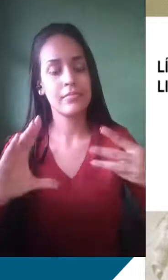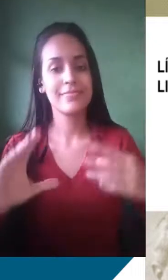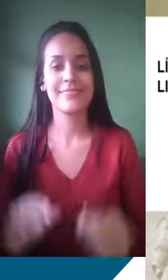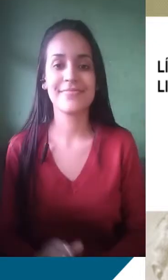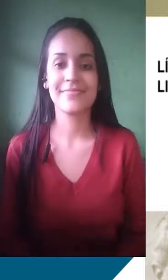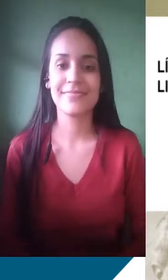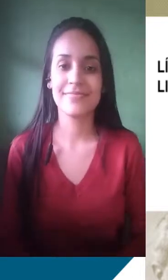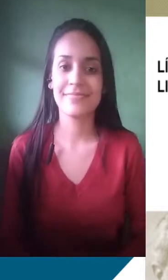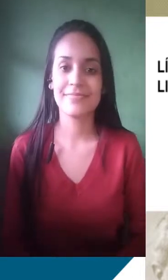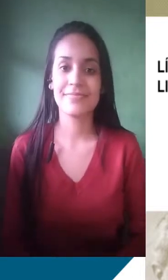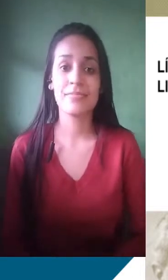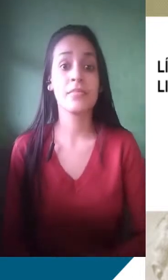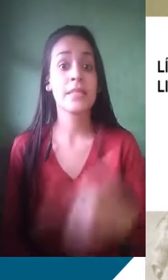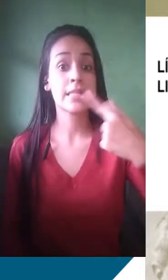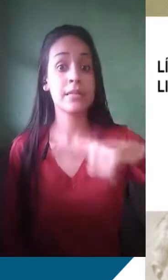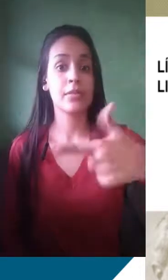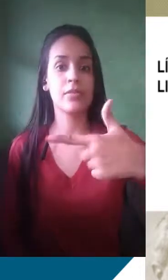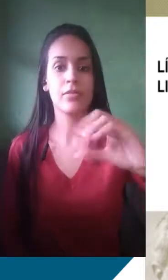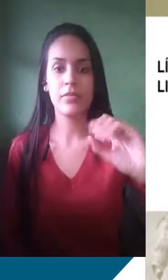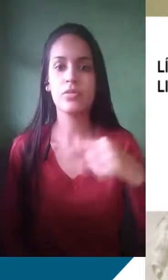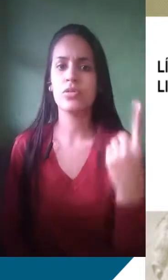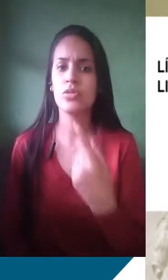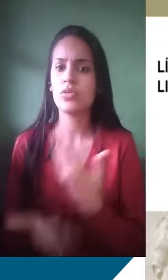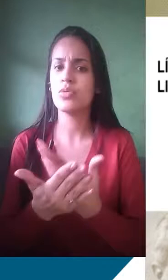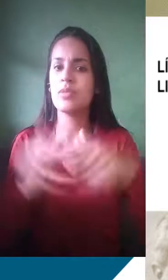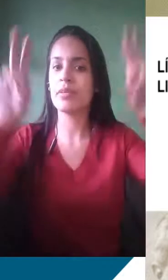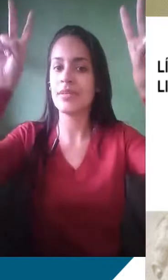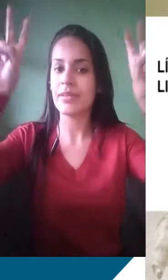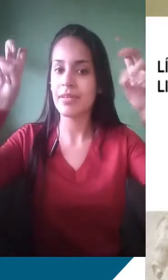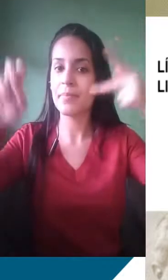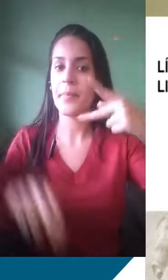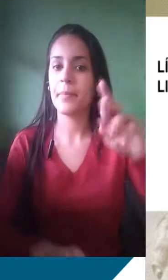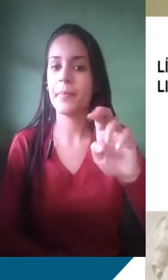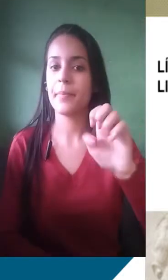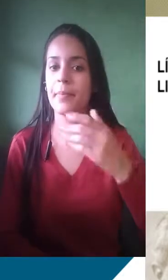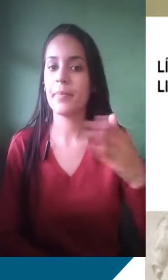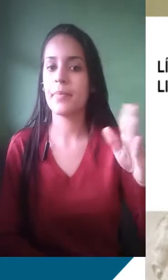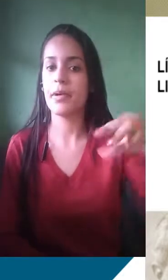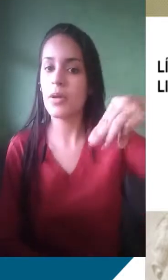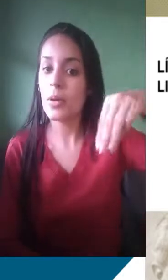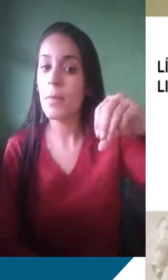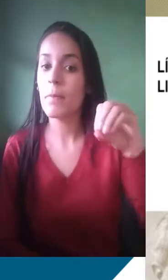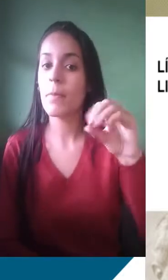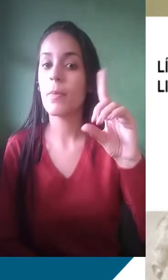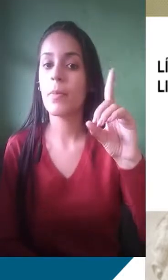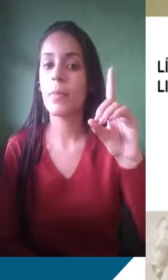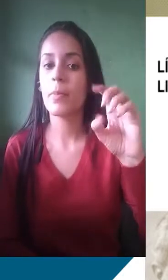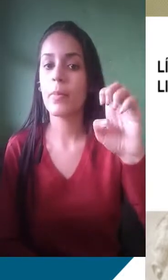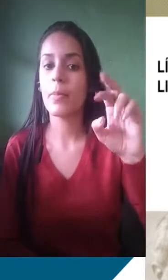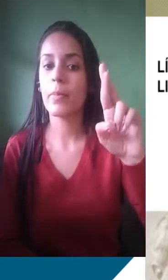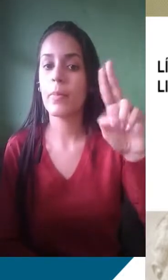Volta Redonda. Esta é a semana 20 e nós vamos para a nossa nona aula de literatura com o